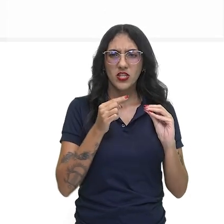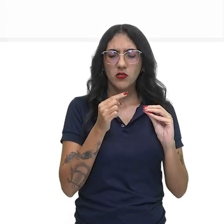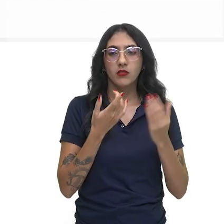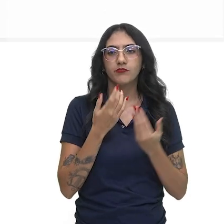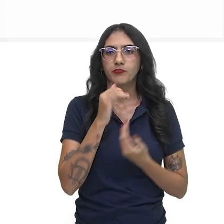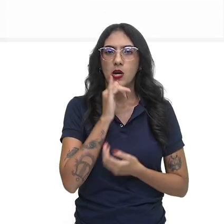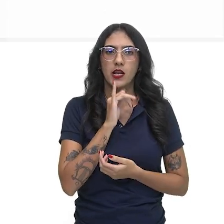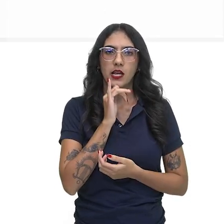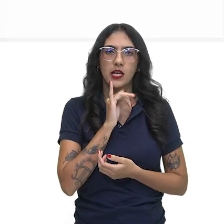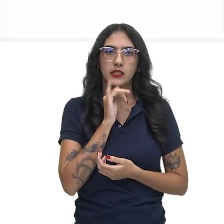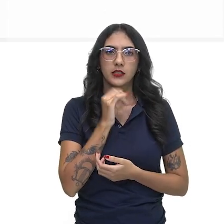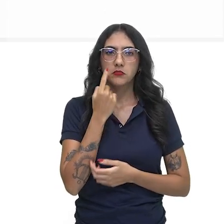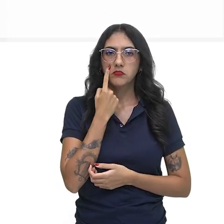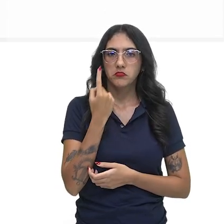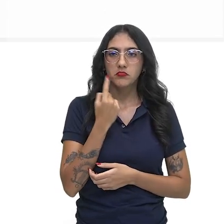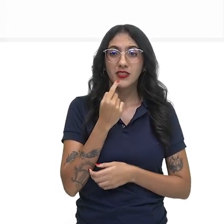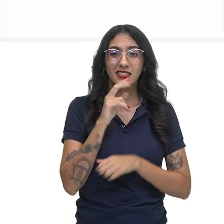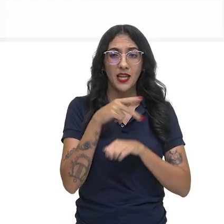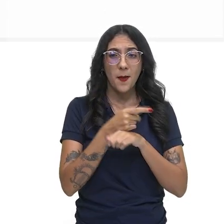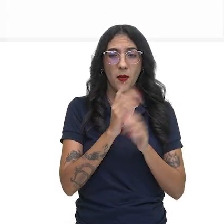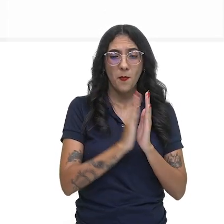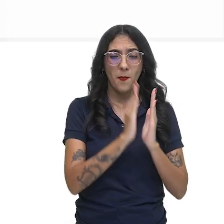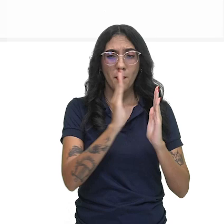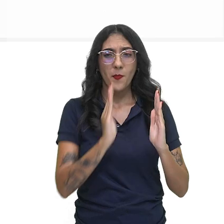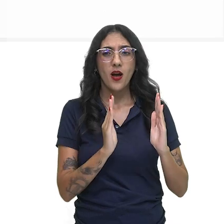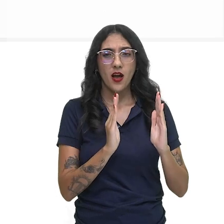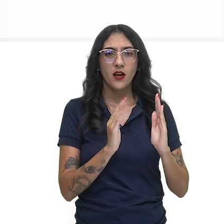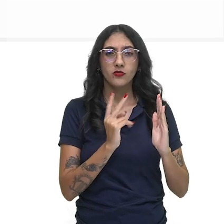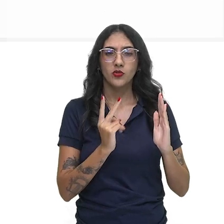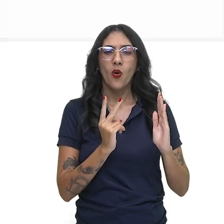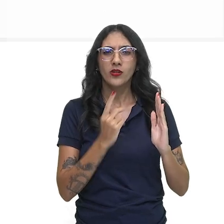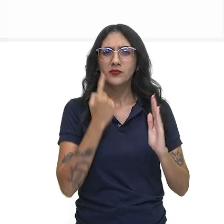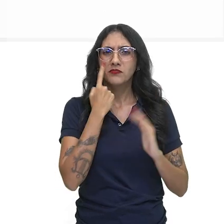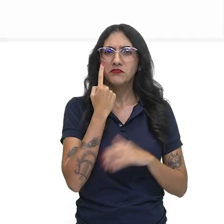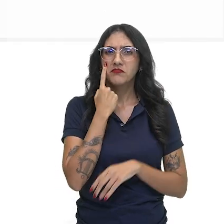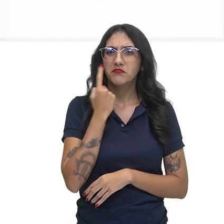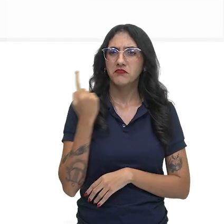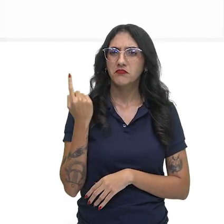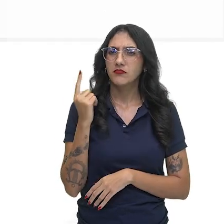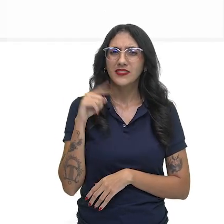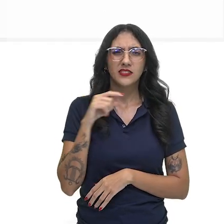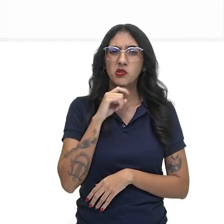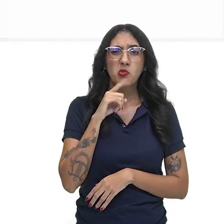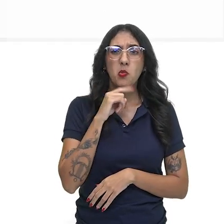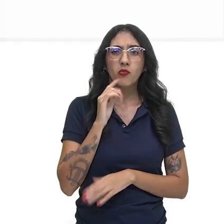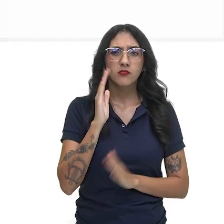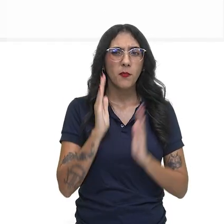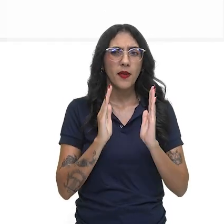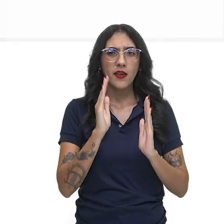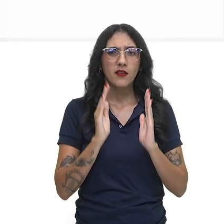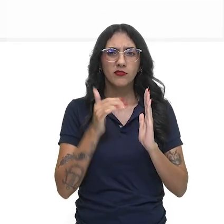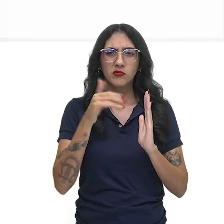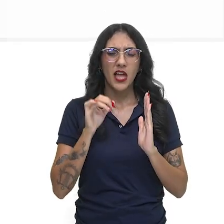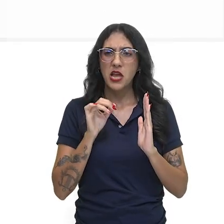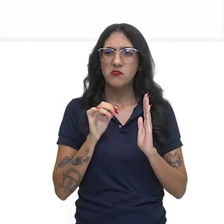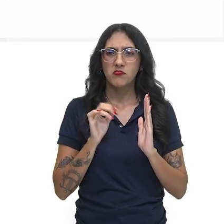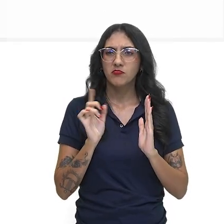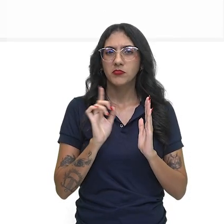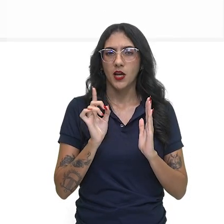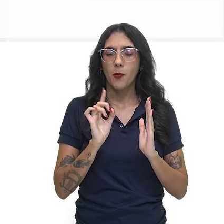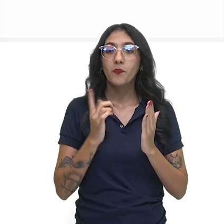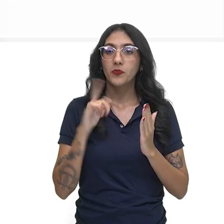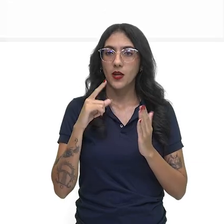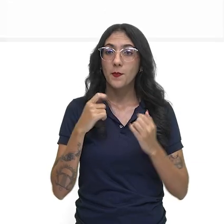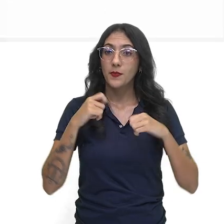colocar a vírgula depois do 2, o número não fica entre 1 e 10. Então, a primeira regra é esse